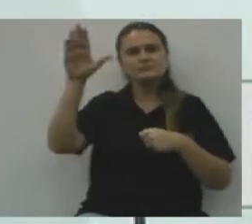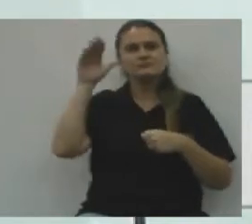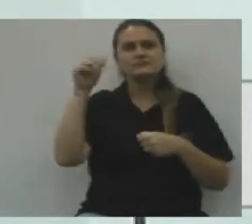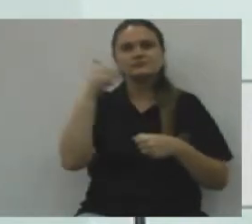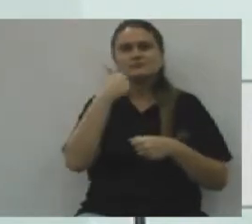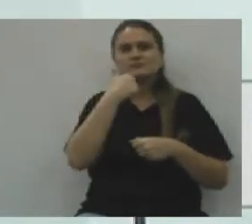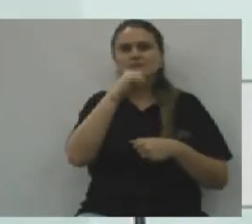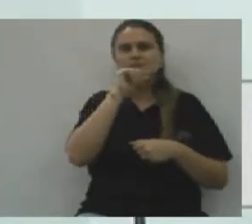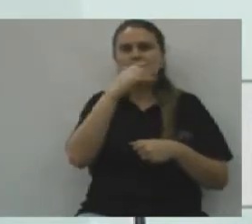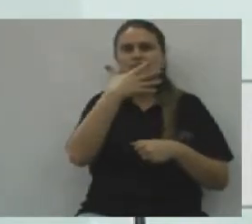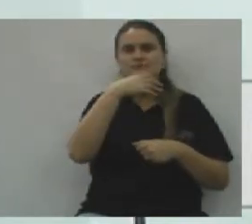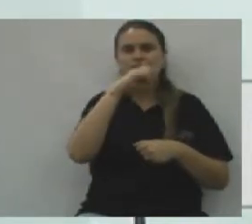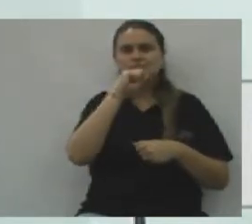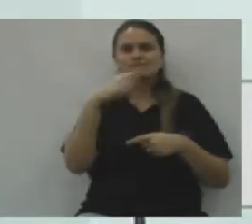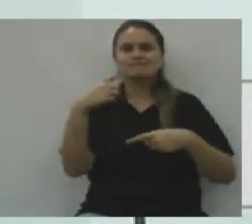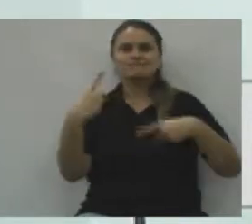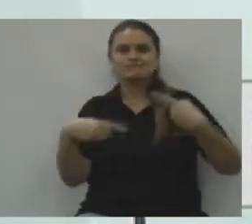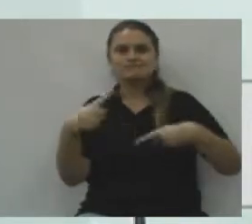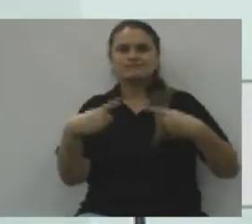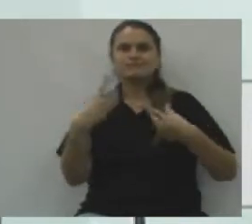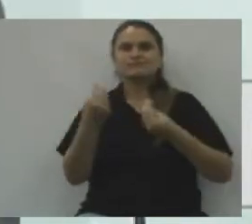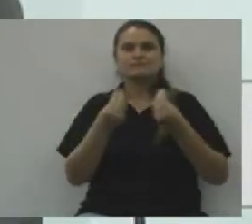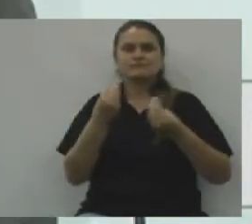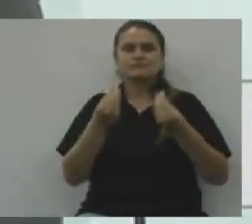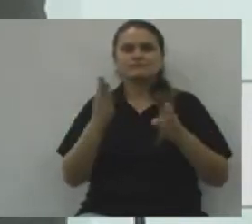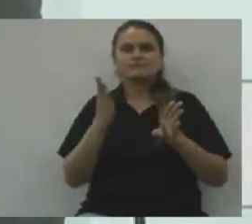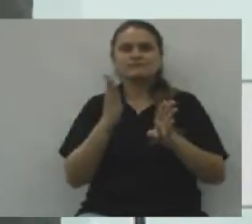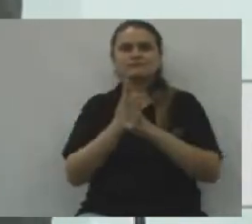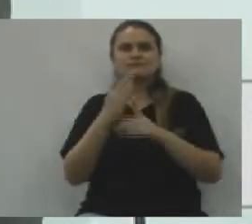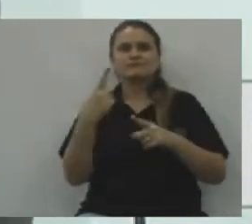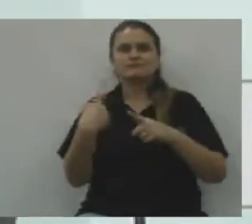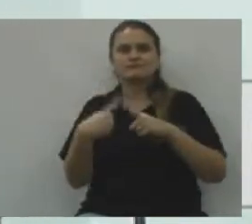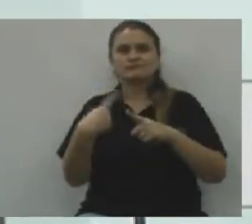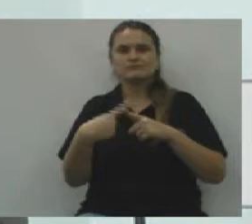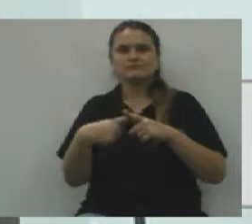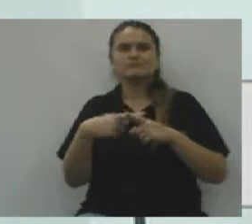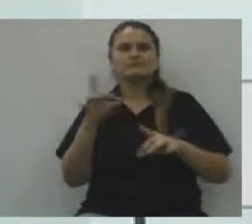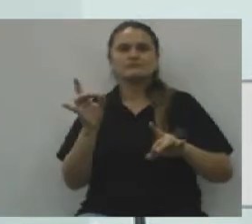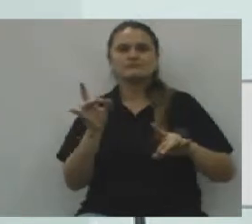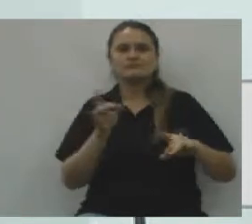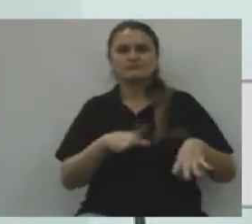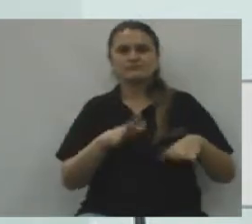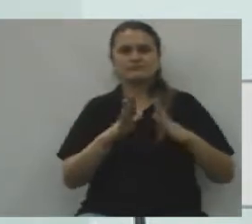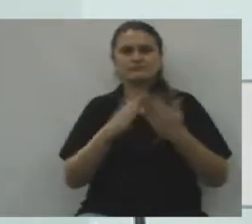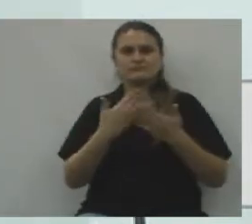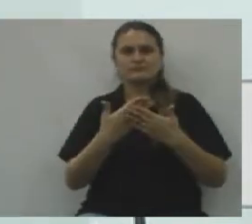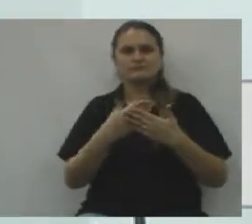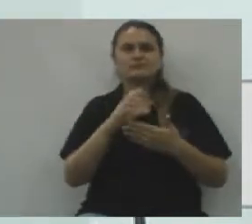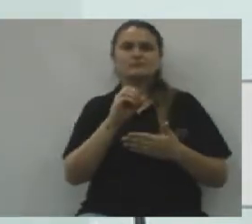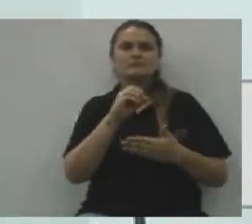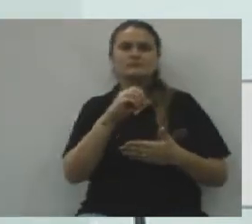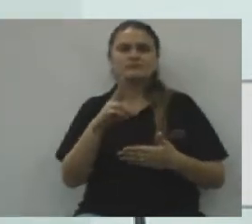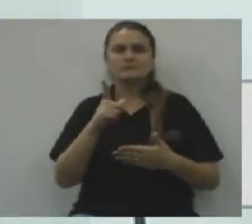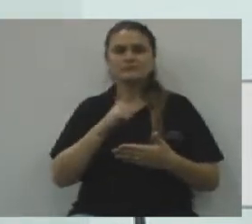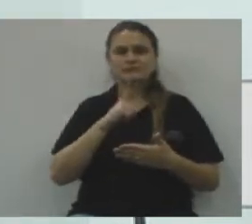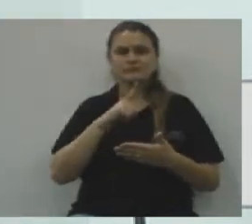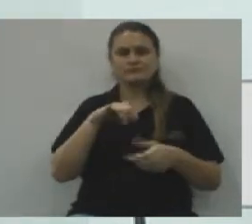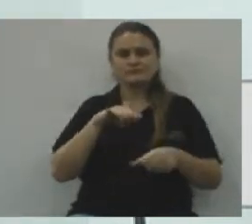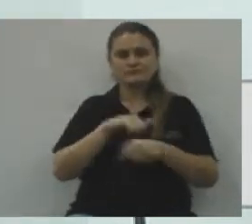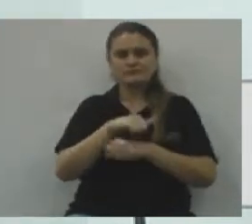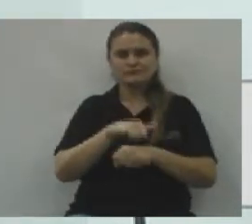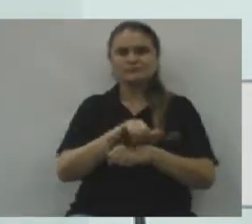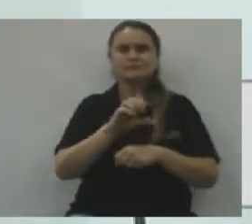de um diálogo, a tentativa de descobrir, inclusive, quais os motivos que eventualmente levaram ao abandono, ou excesso de faltas, ou a